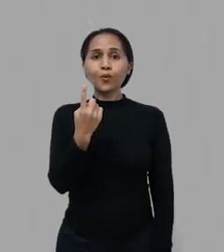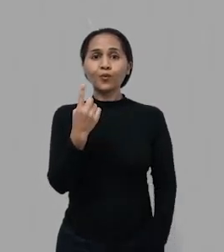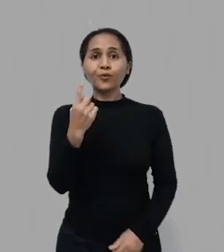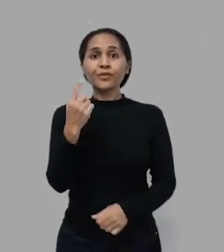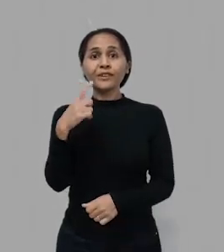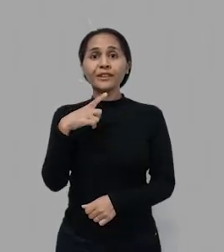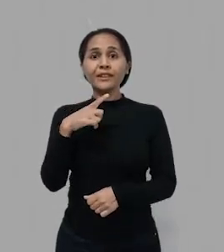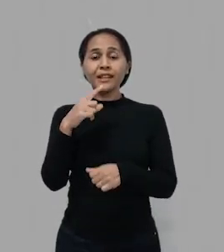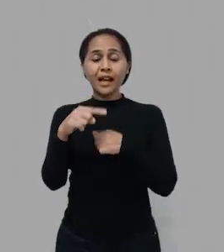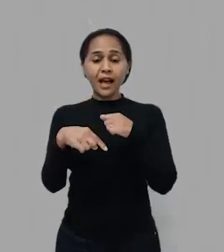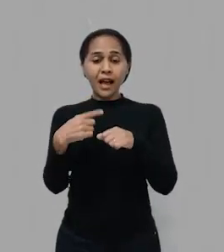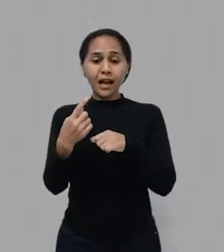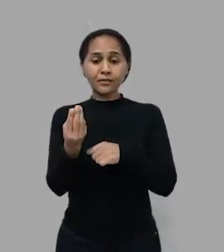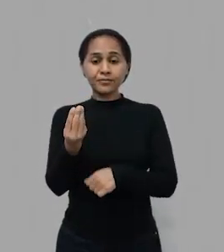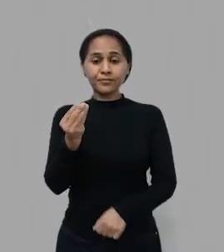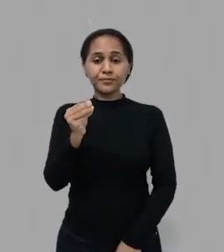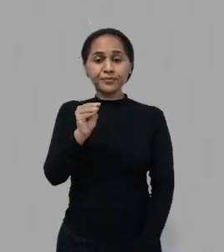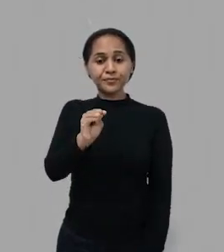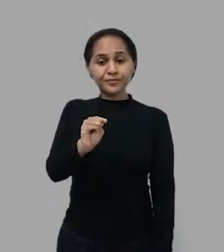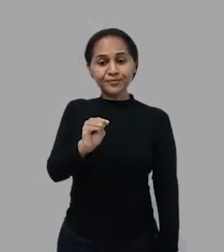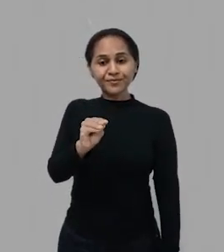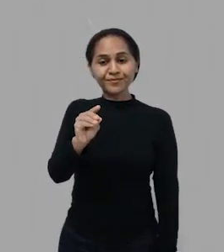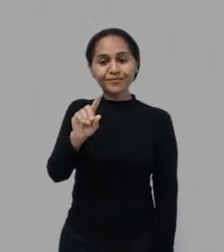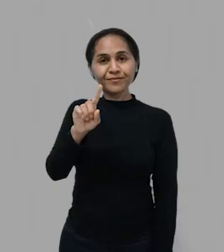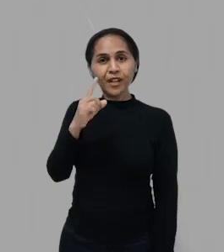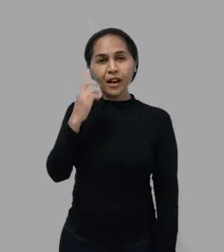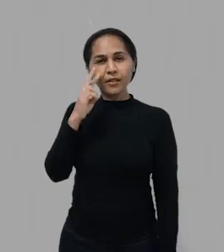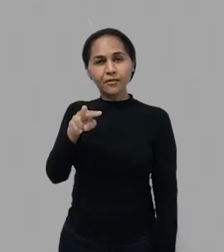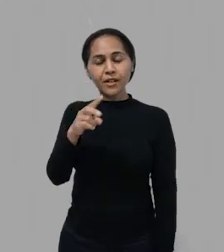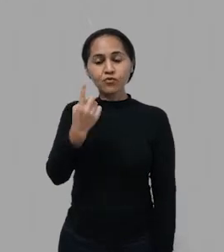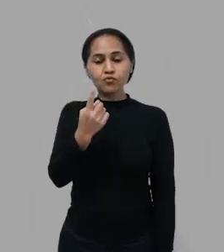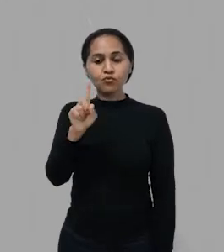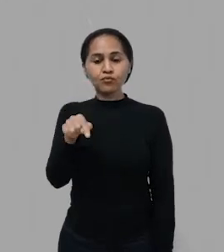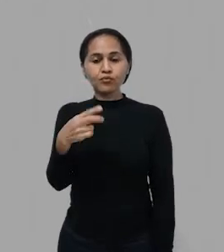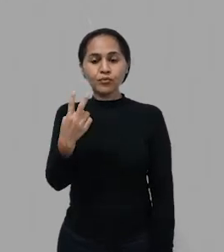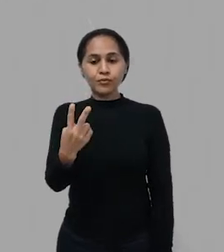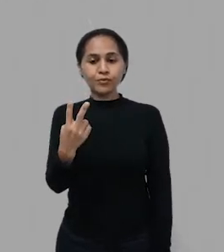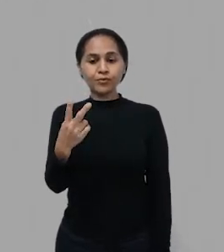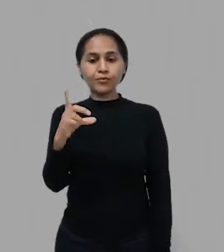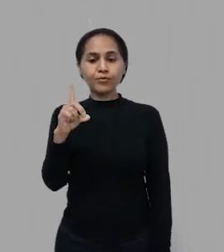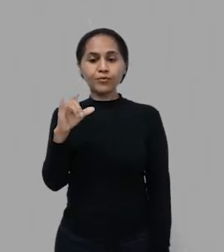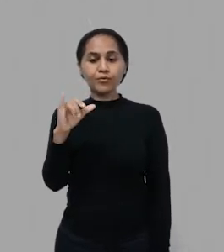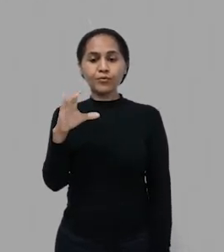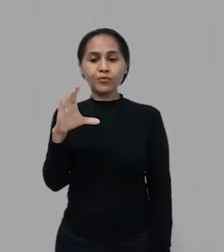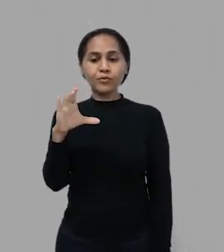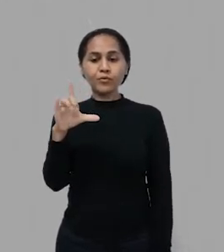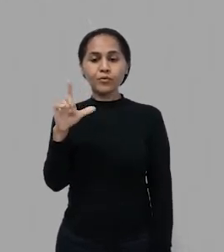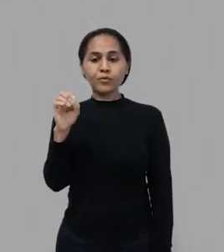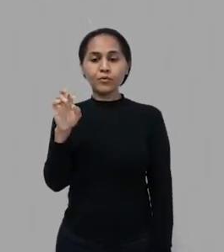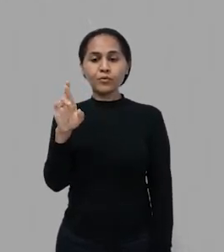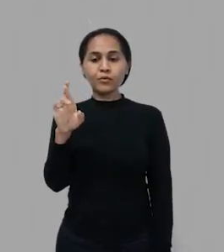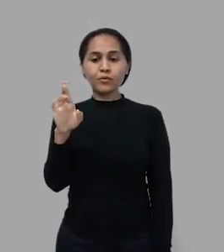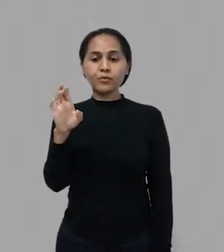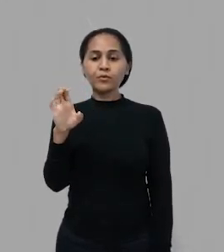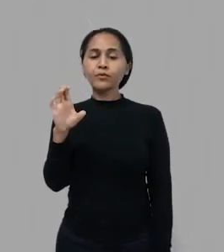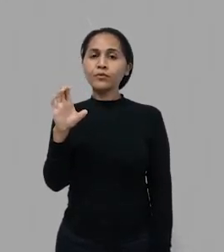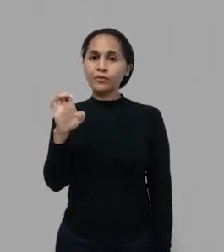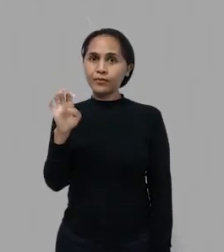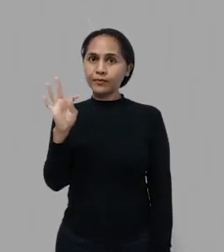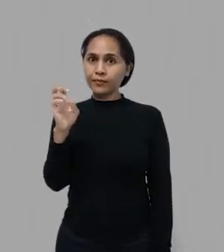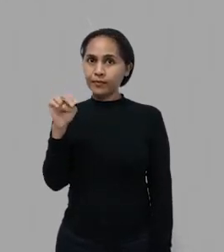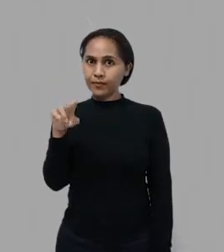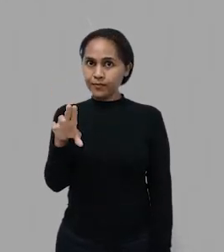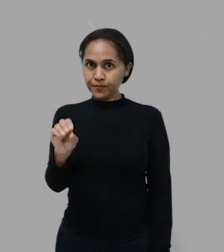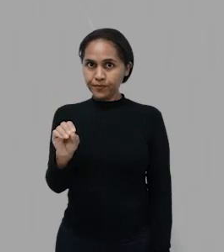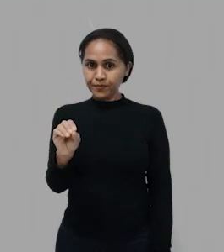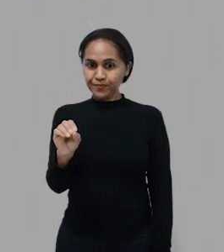cada carbono. Então, eu vou ter um 1,2 de cloroetano. Turma, com os mesmos